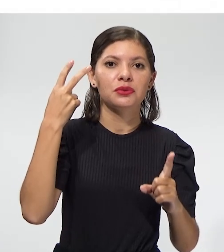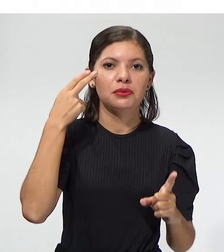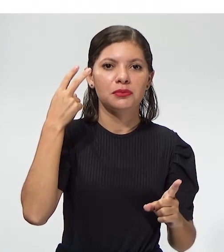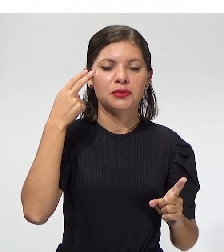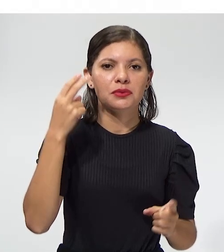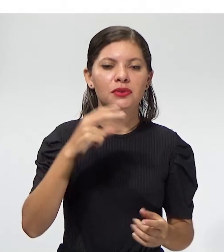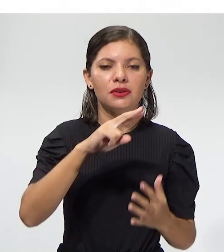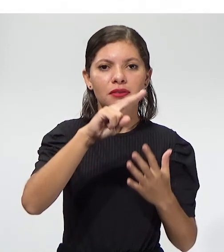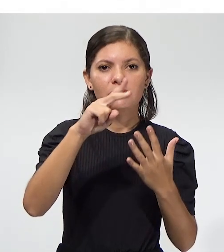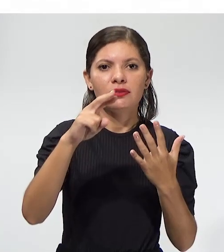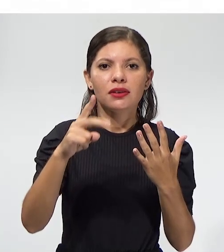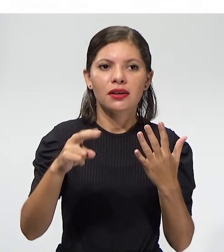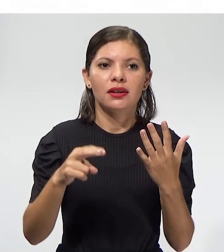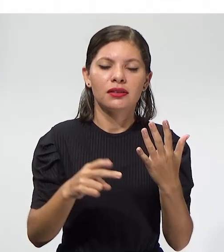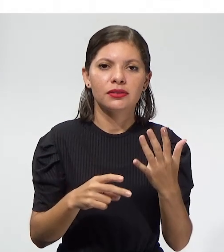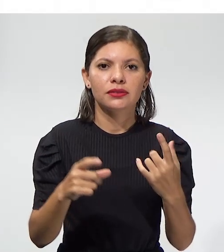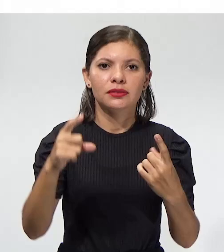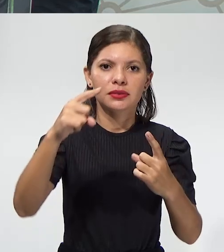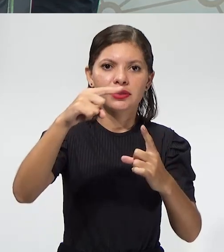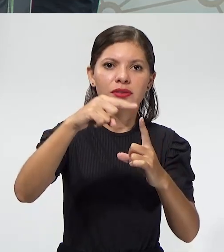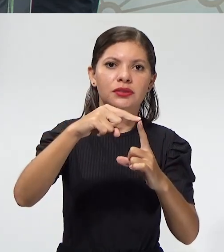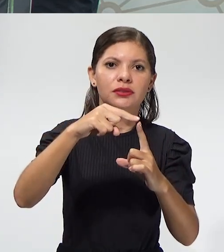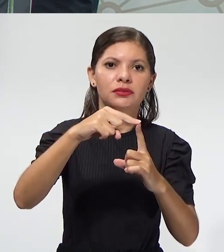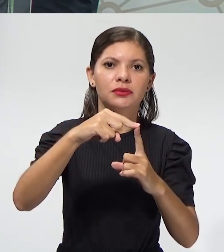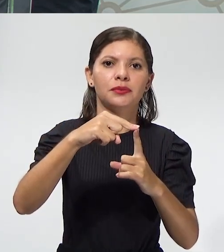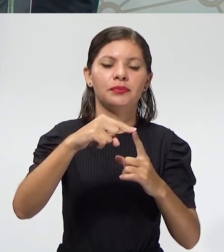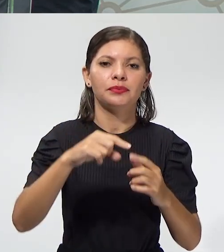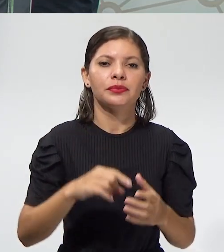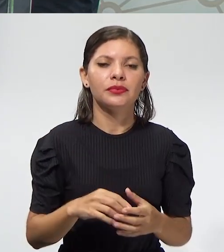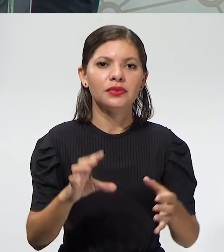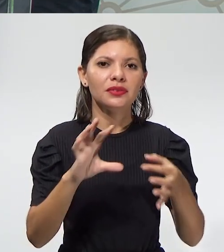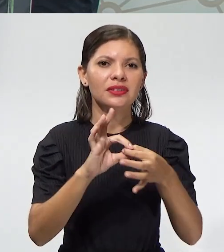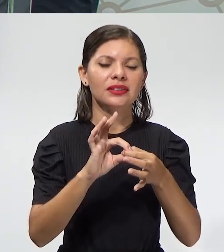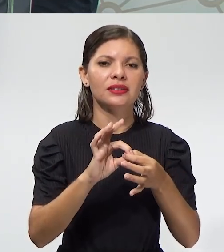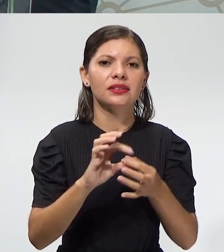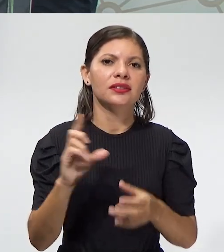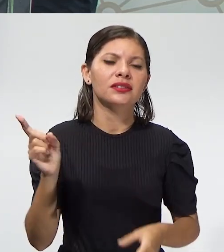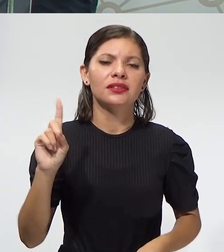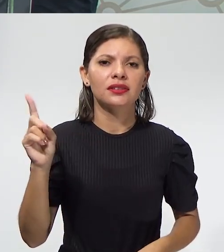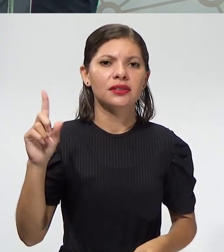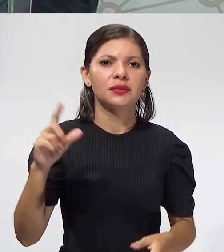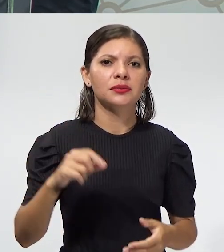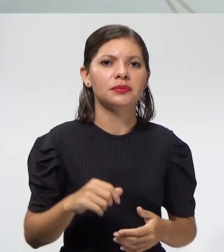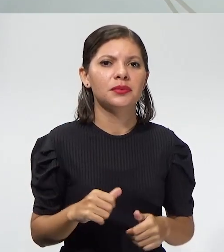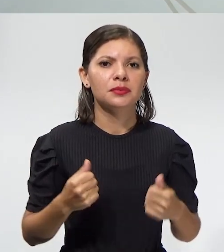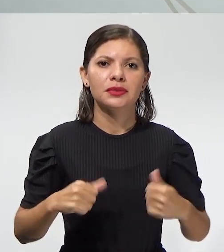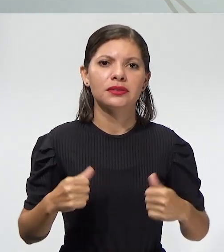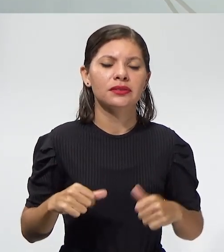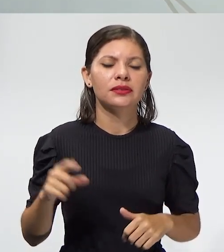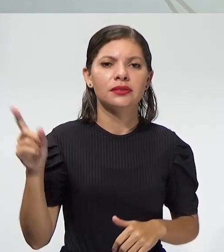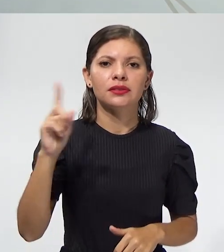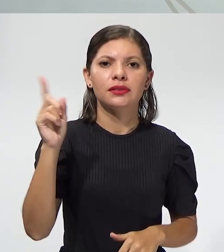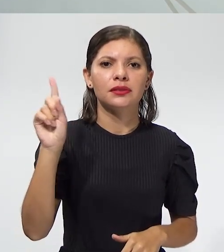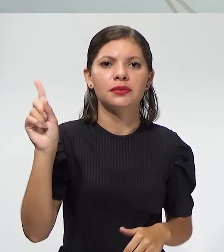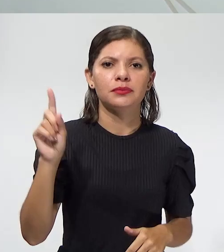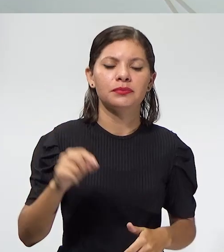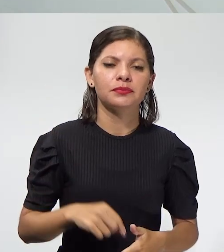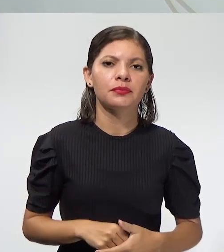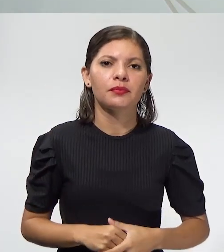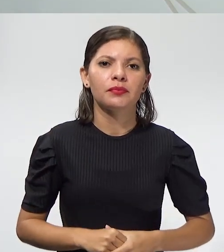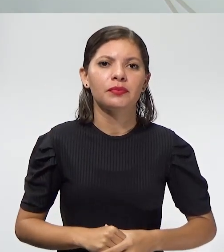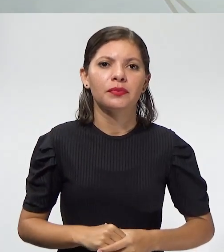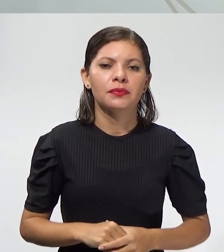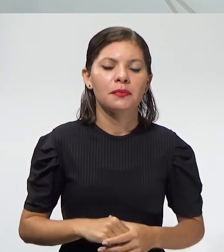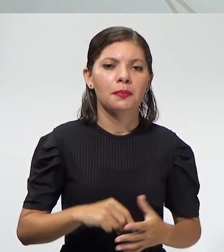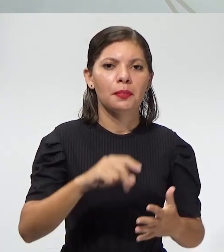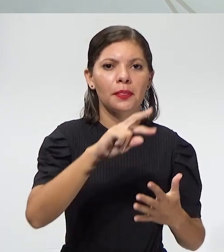eficaz para um objetivo comum. Aliás, podem ter vários objetivos, mas necessariamente elas não precisam ser articuladas. Isso acontece, por